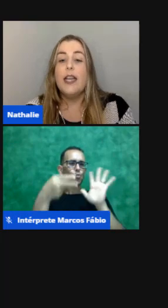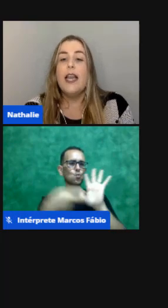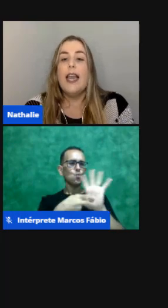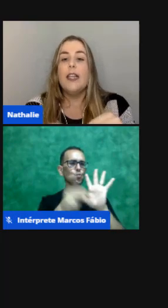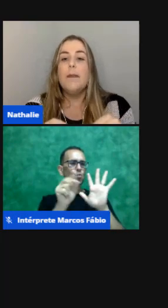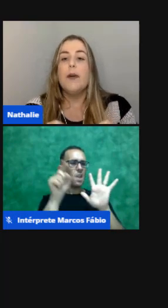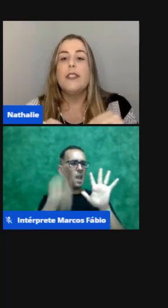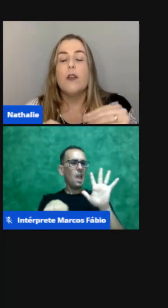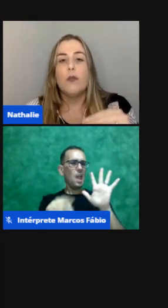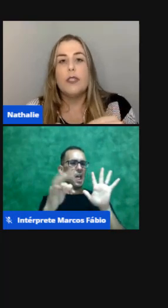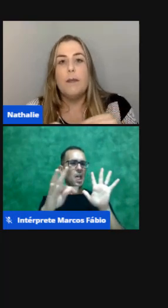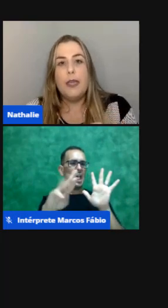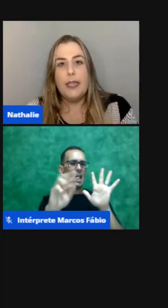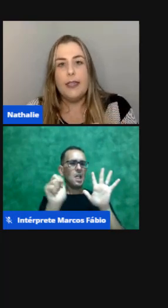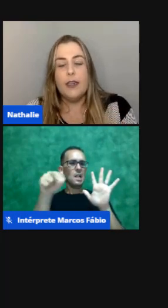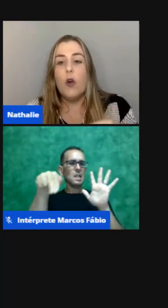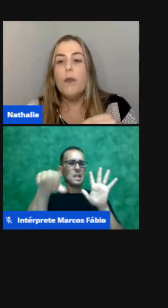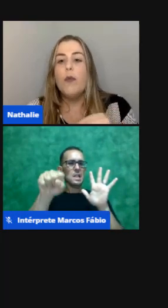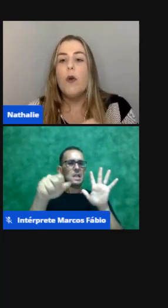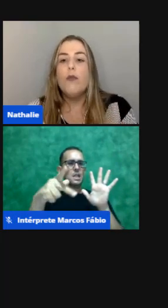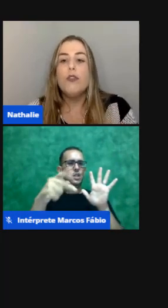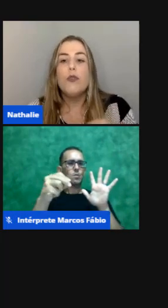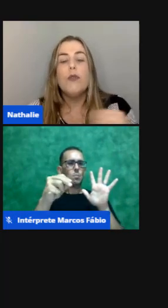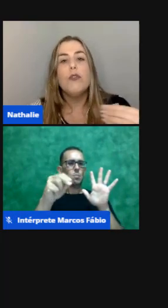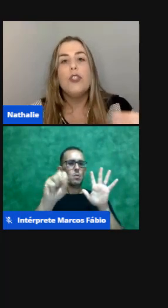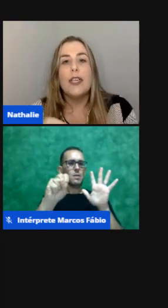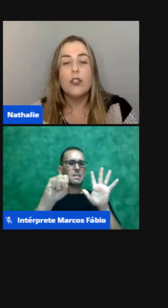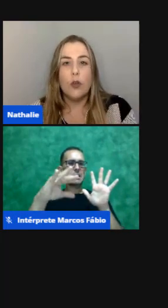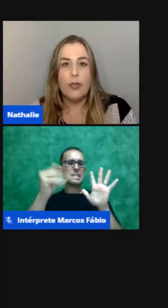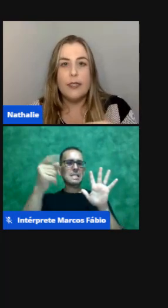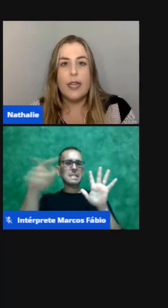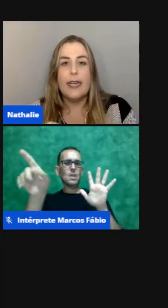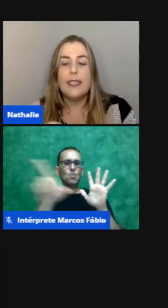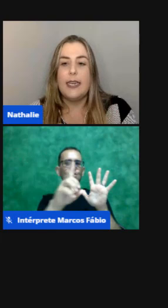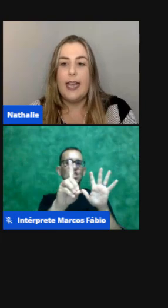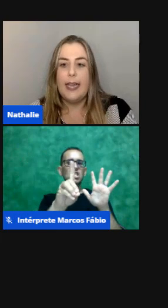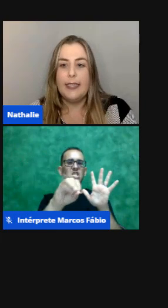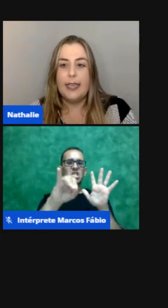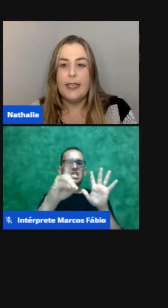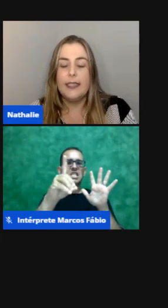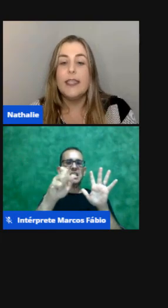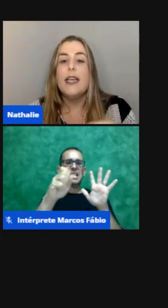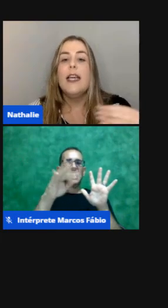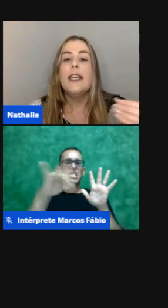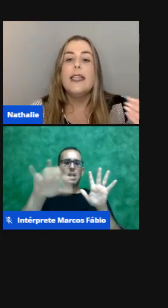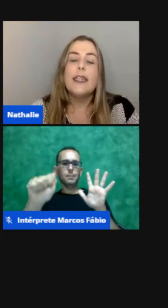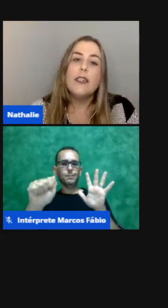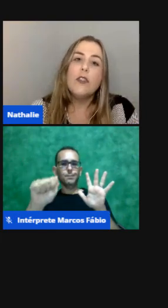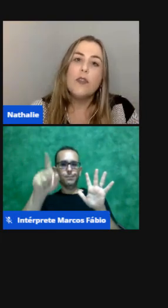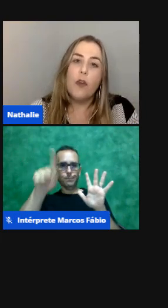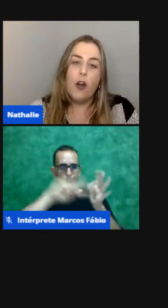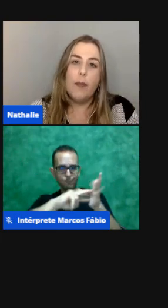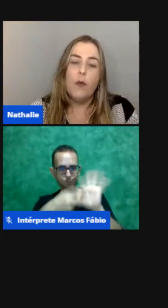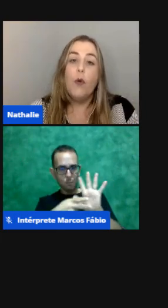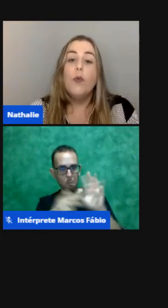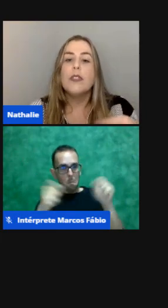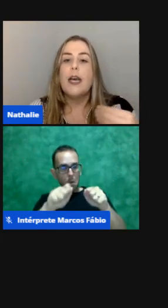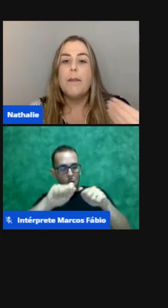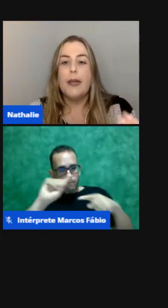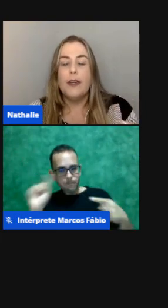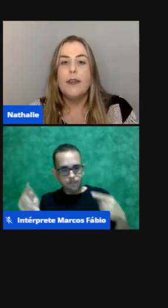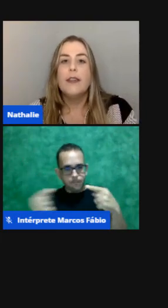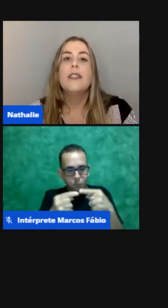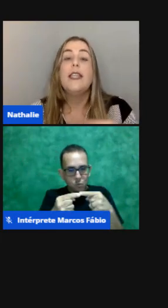didática? Ela pode ser concebida como um conjunto de ações a serem realizadas que transformam